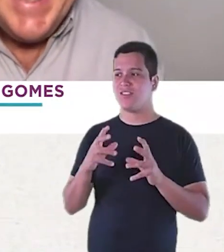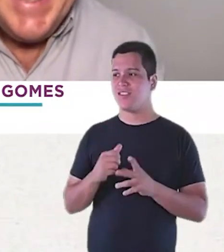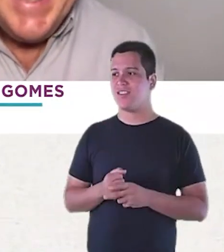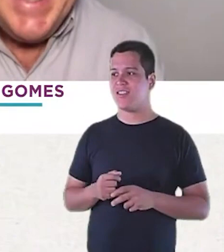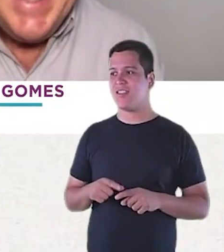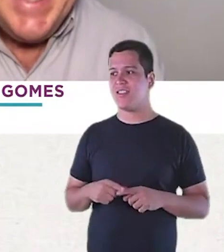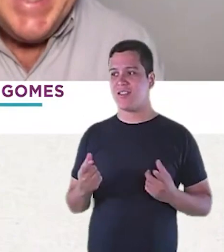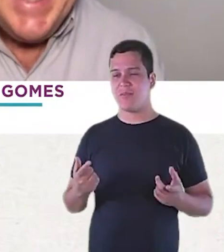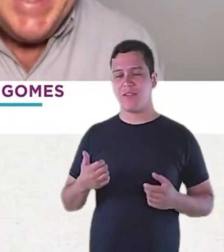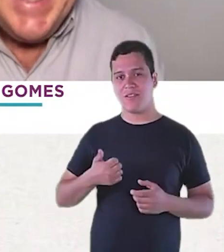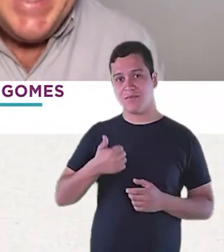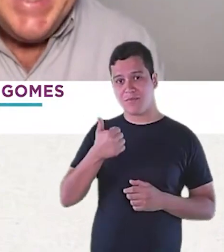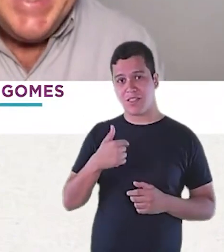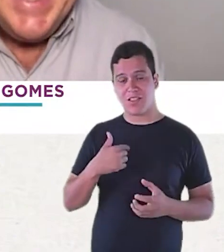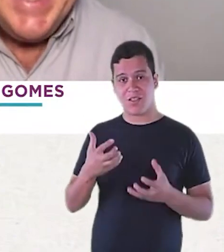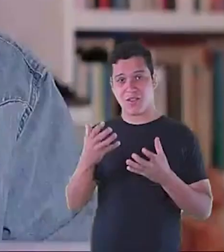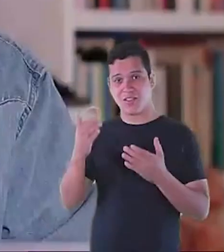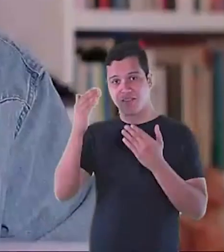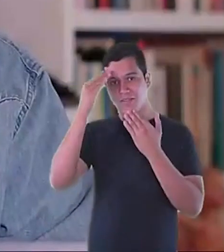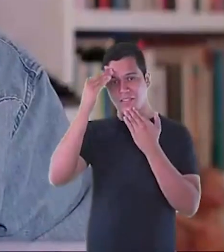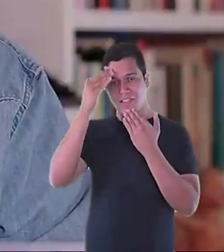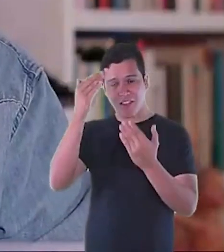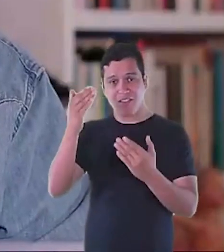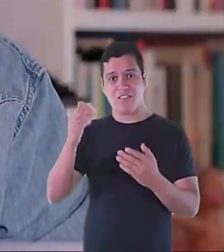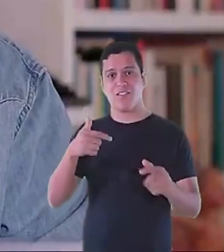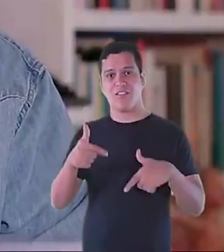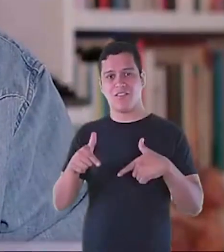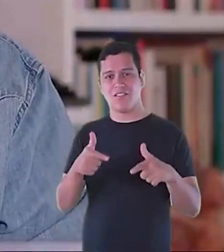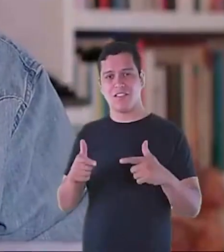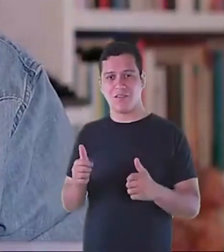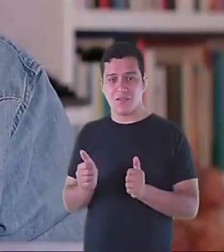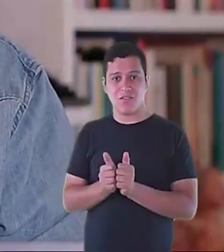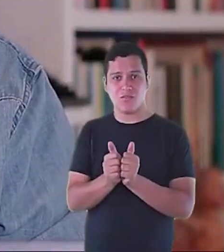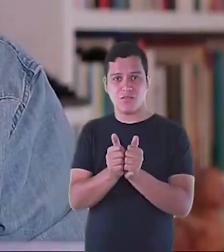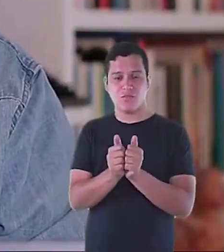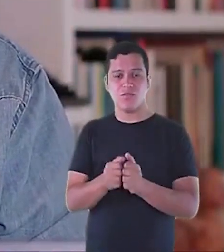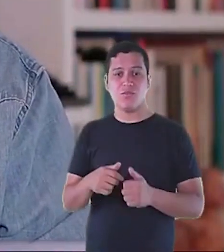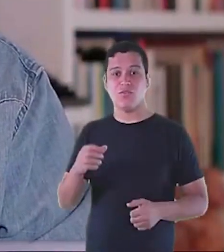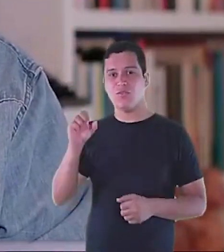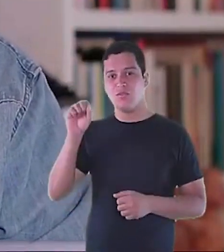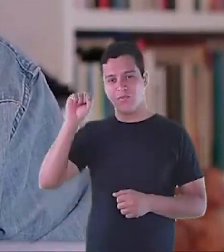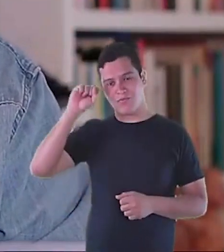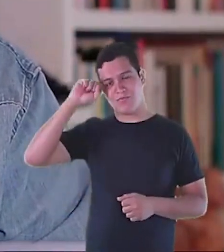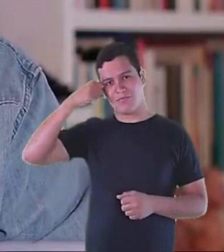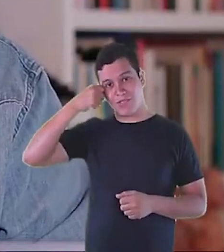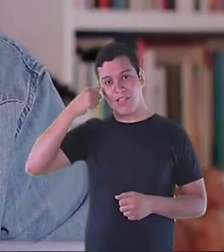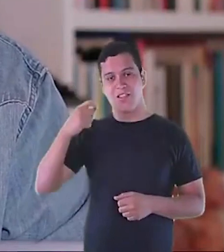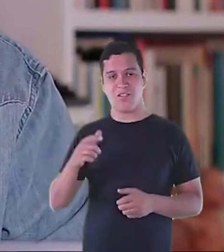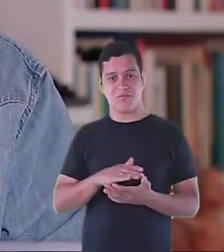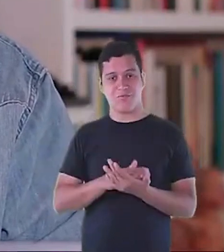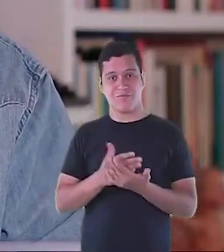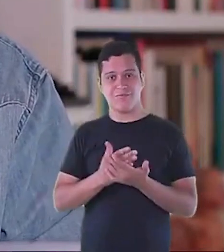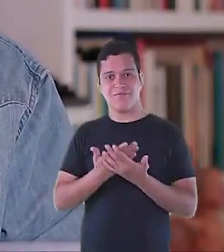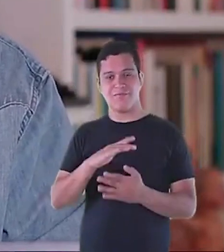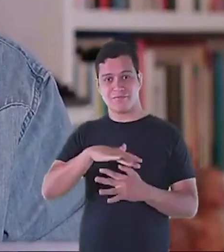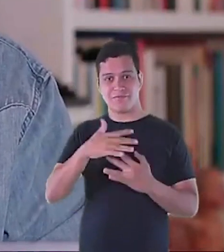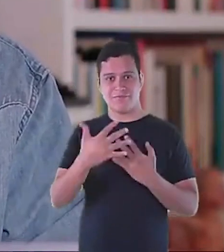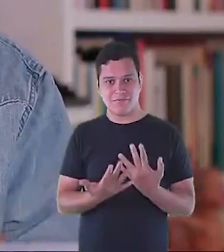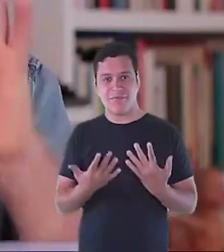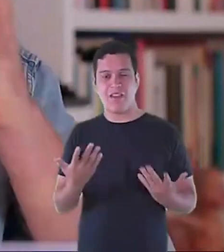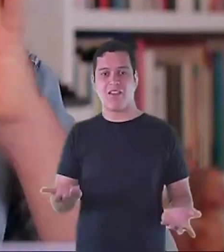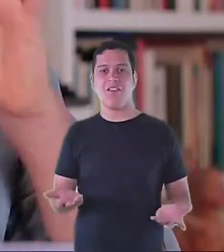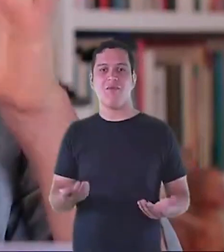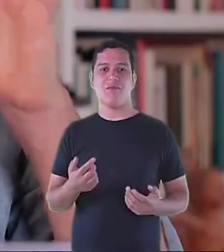primeiro, agradecer ao trabalho e à colaboração do Sérgio Emanuel Costa Ramos, nosso tradutor